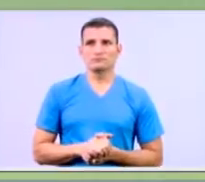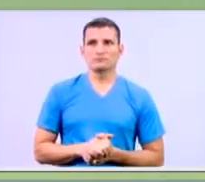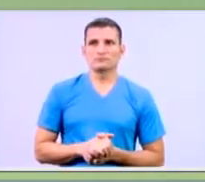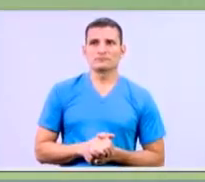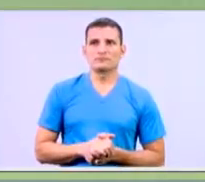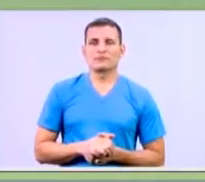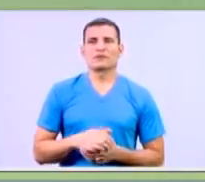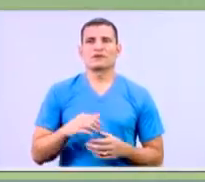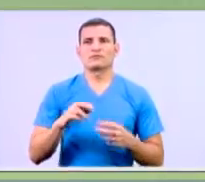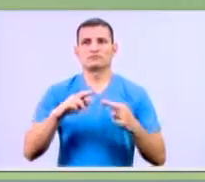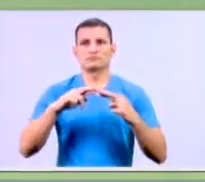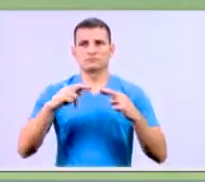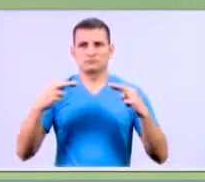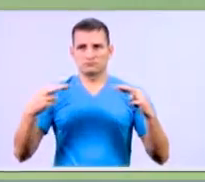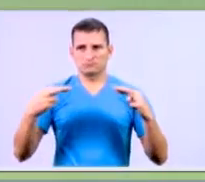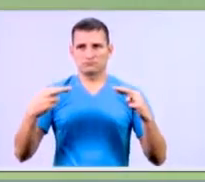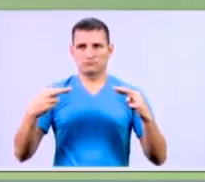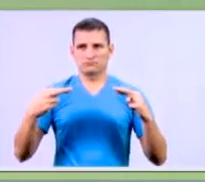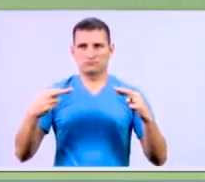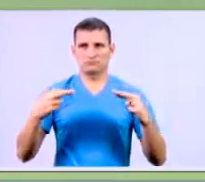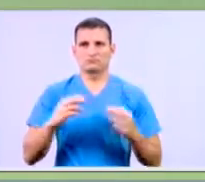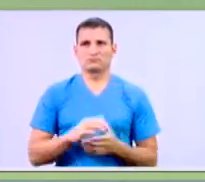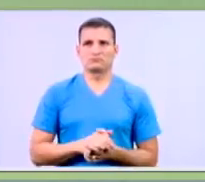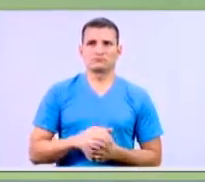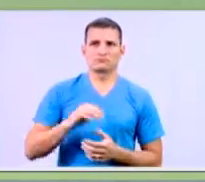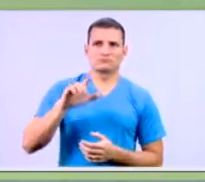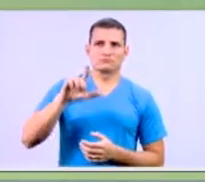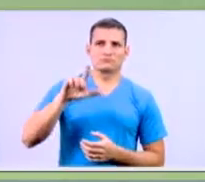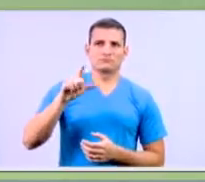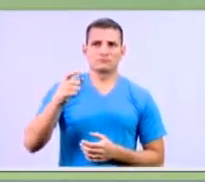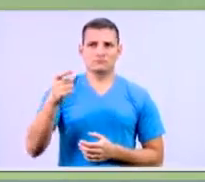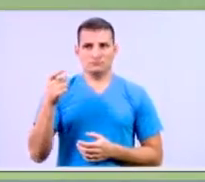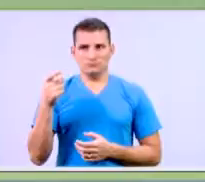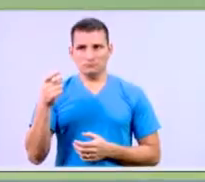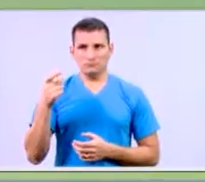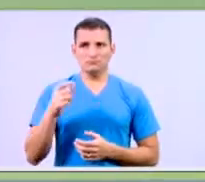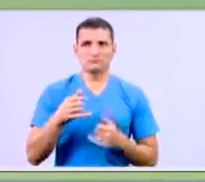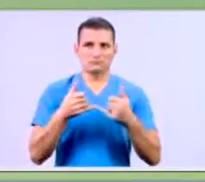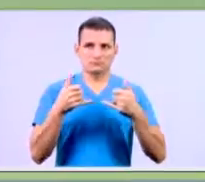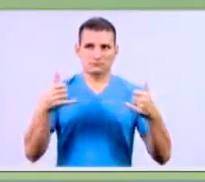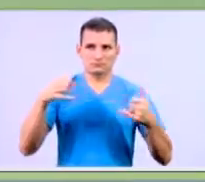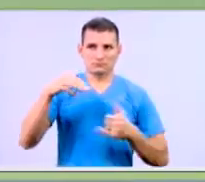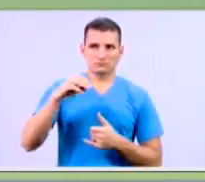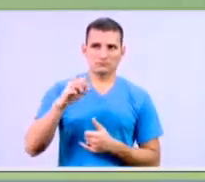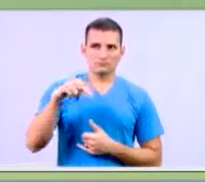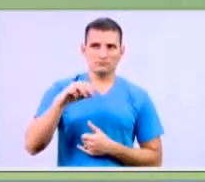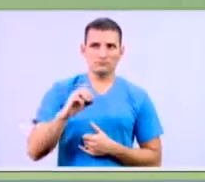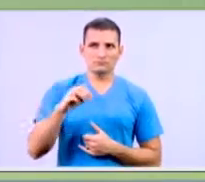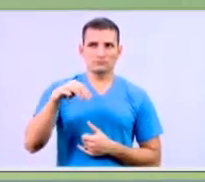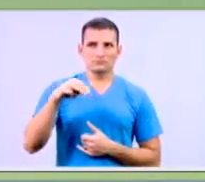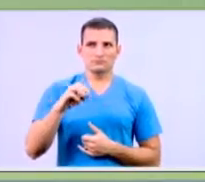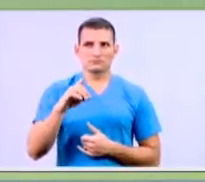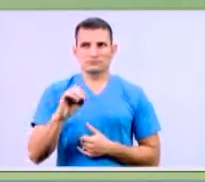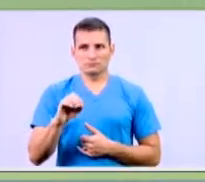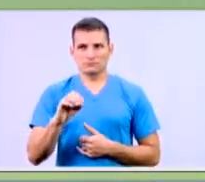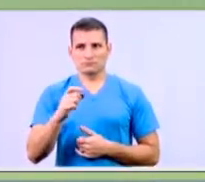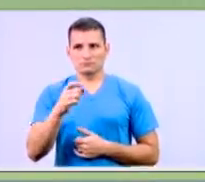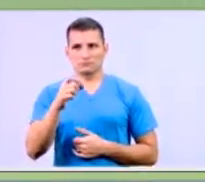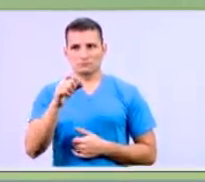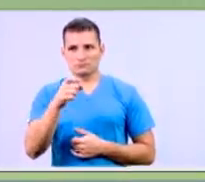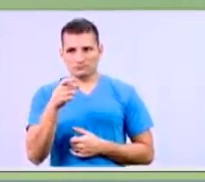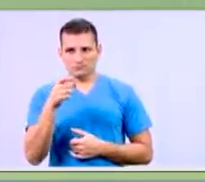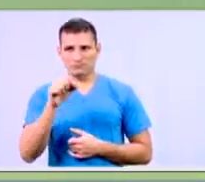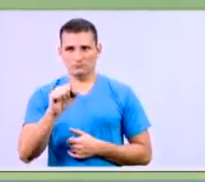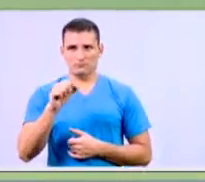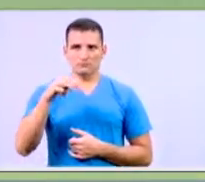par trançado. Quando a gente fala do LX, fibras monomodo, e SX multimodo. Bom, professor,